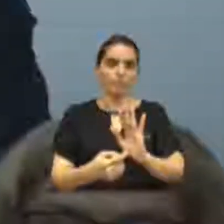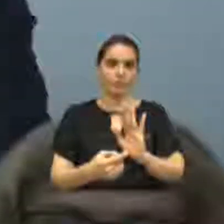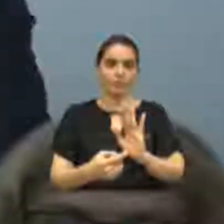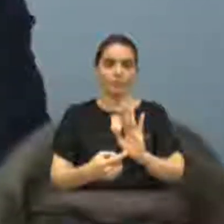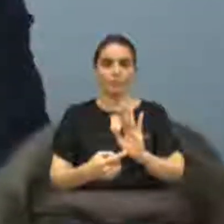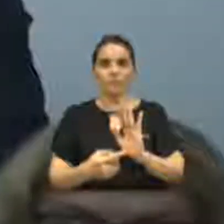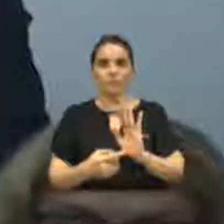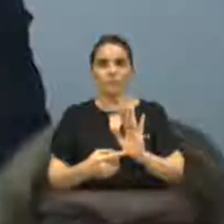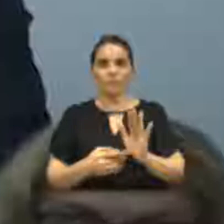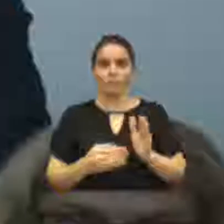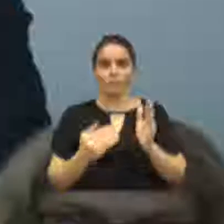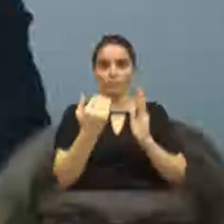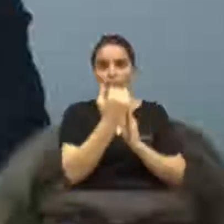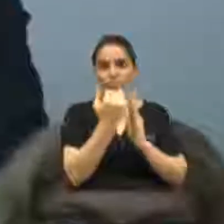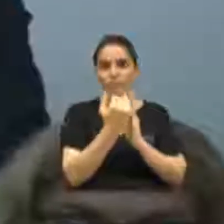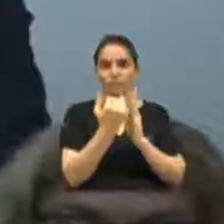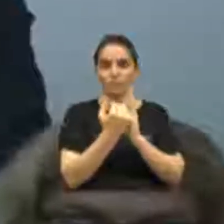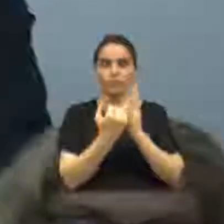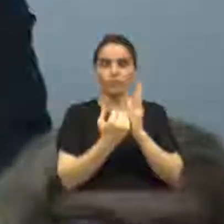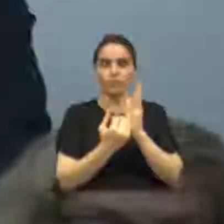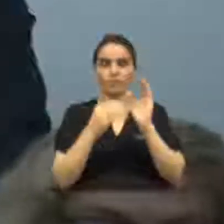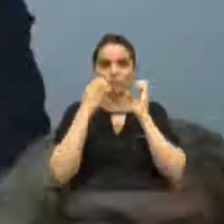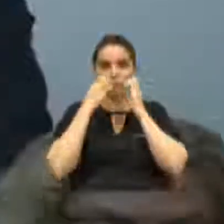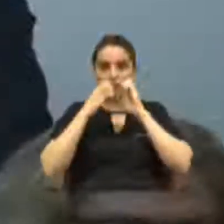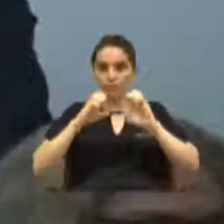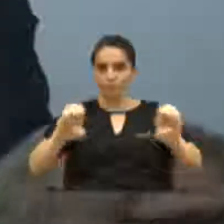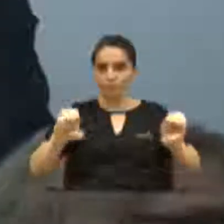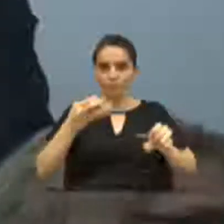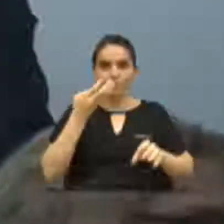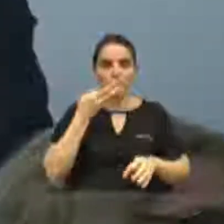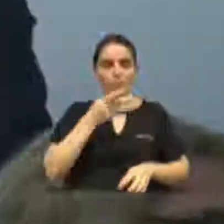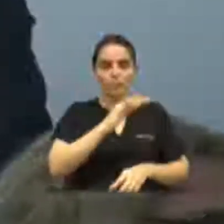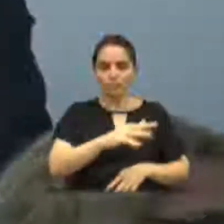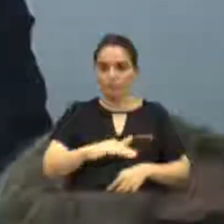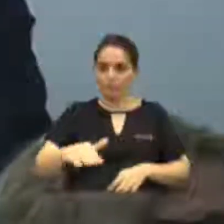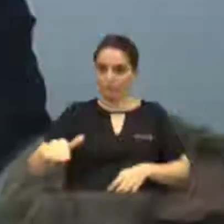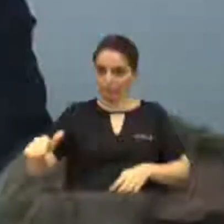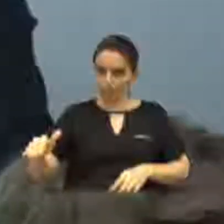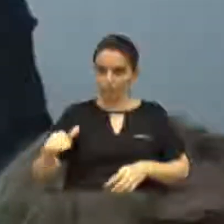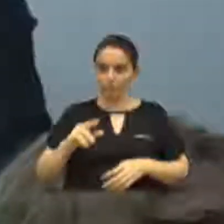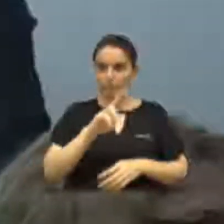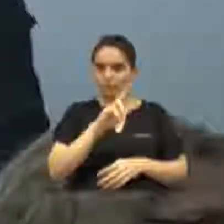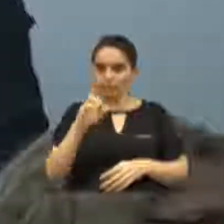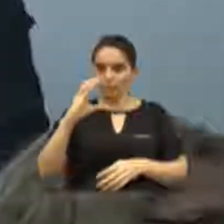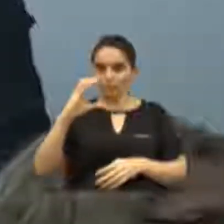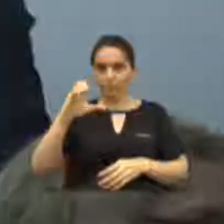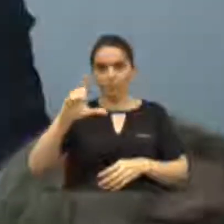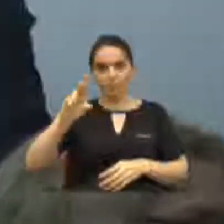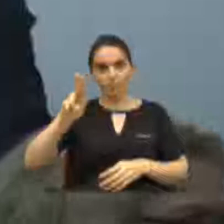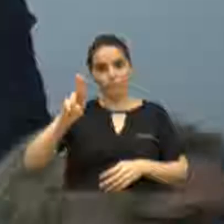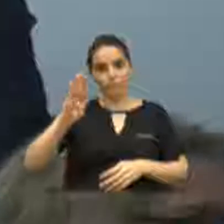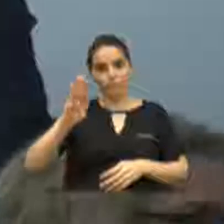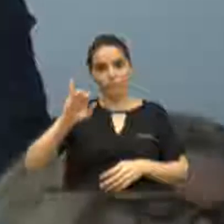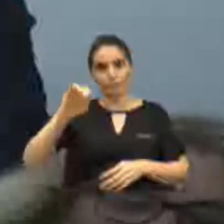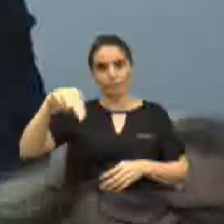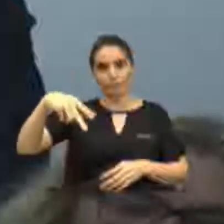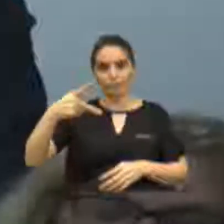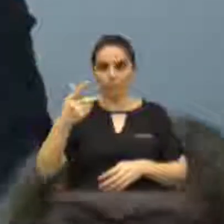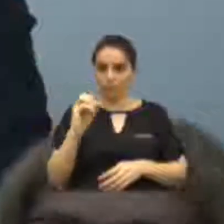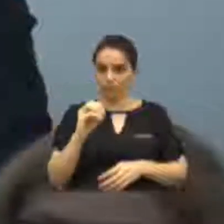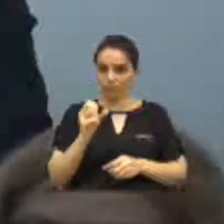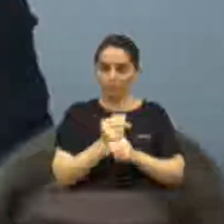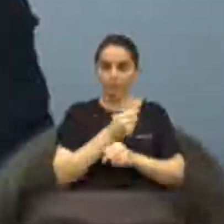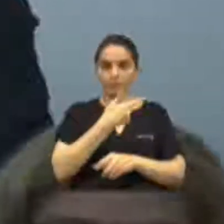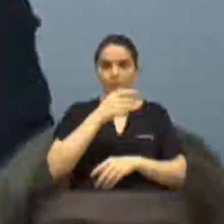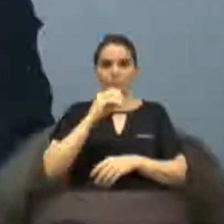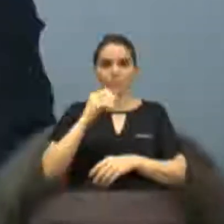roteirização do programa de evangelização infantil, conhecido como Clubinho, aos sábados à tarde. No ano de